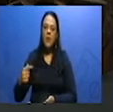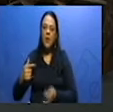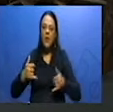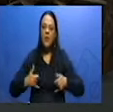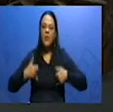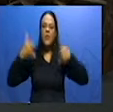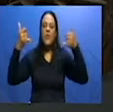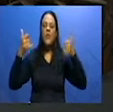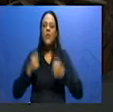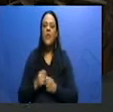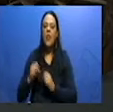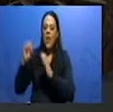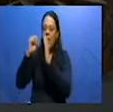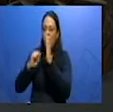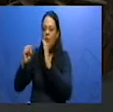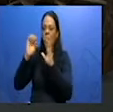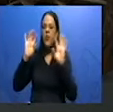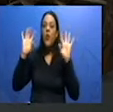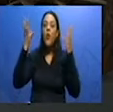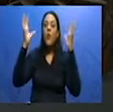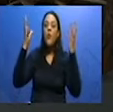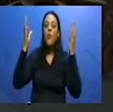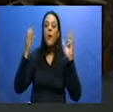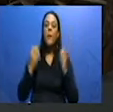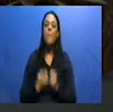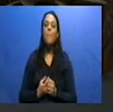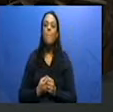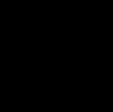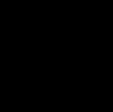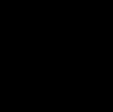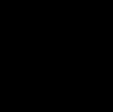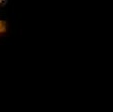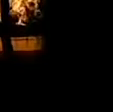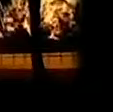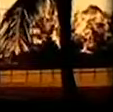fique com um vídeo comemorativo e parabéns à nossa cidade.